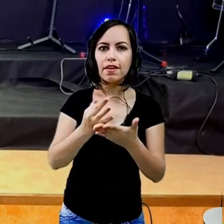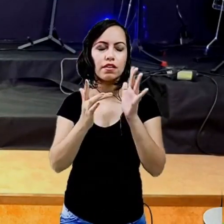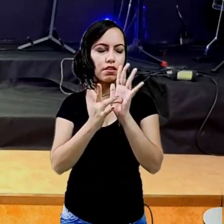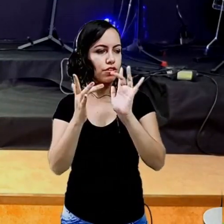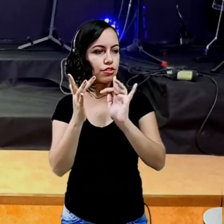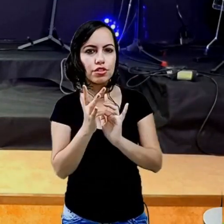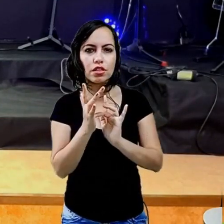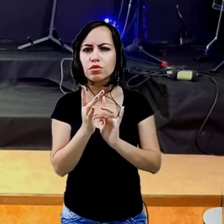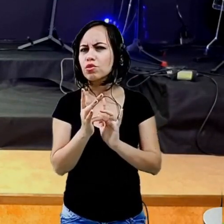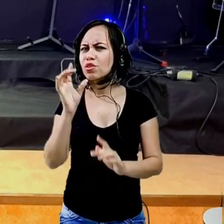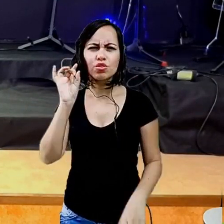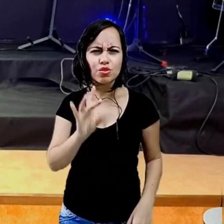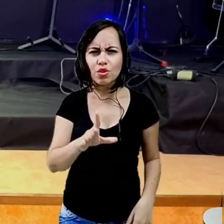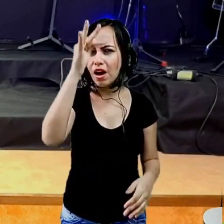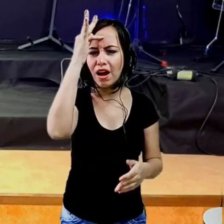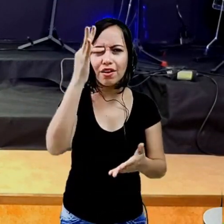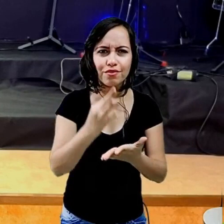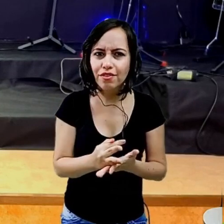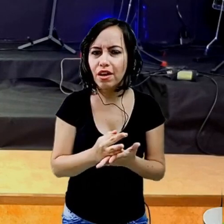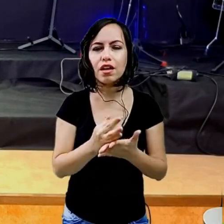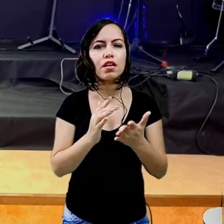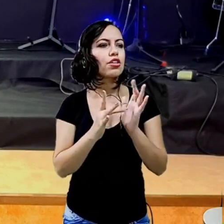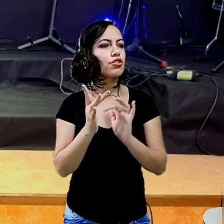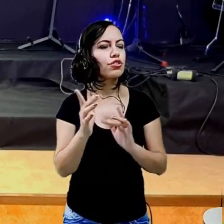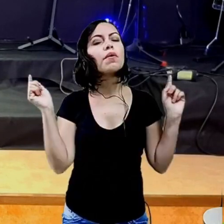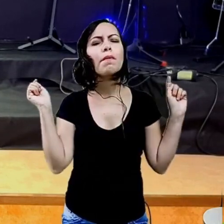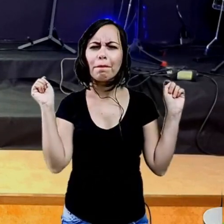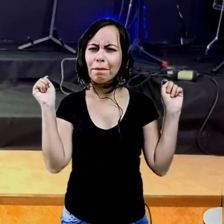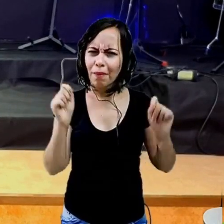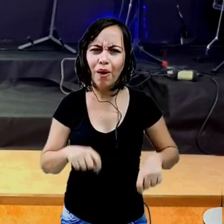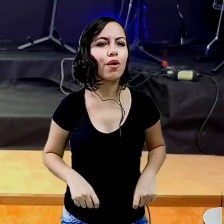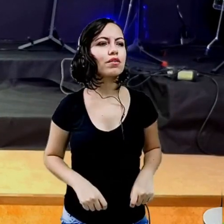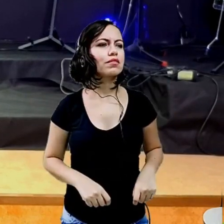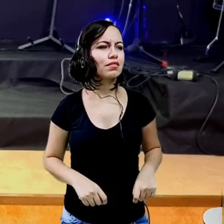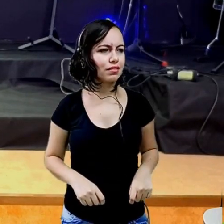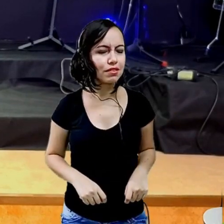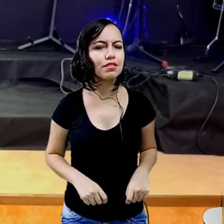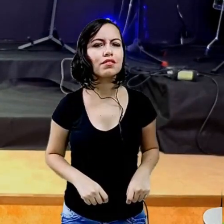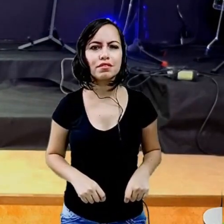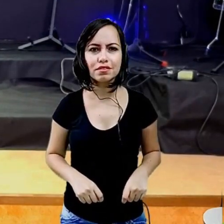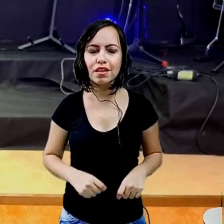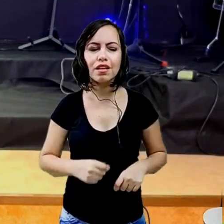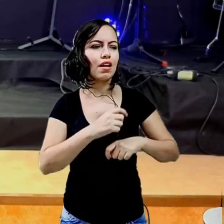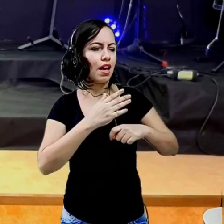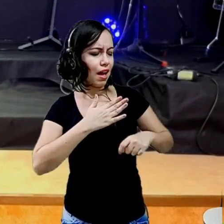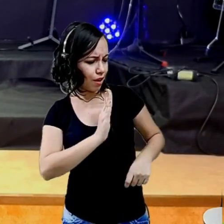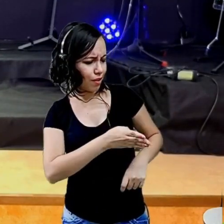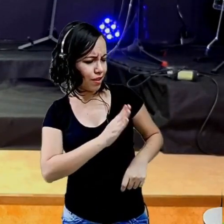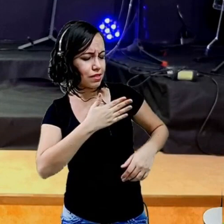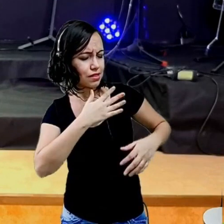Jesus, só a fé em Jesus é o suficiente para acalmar